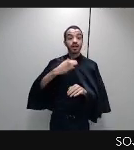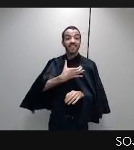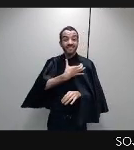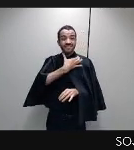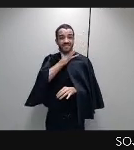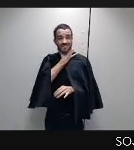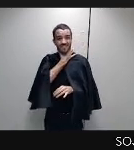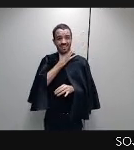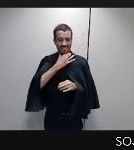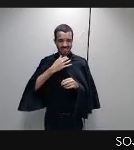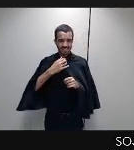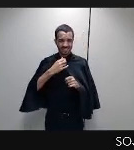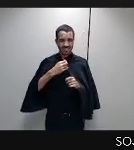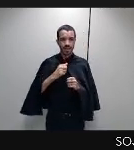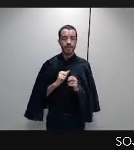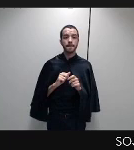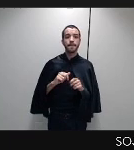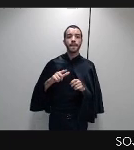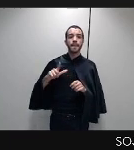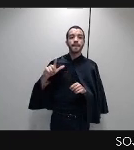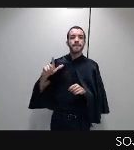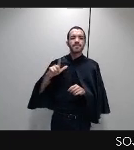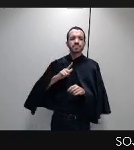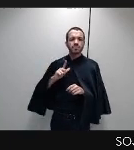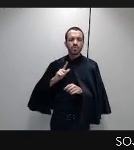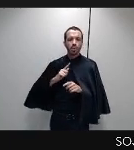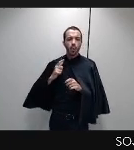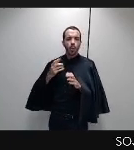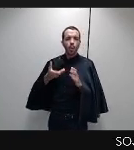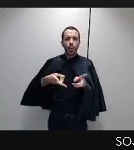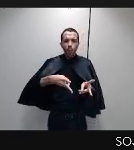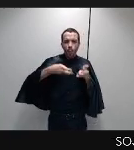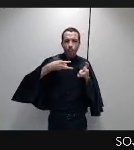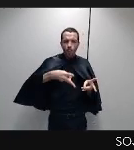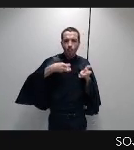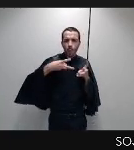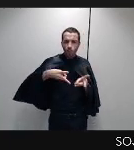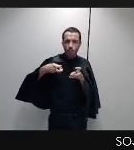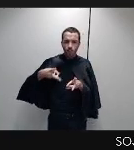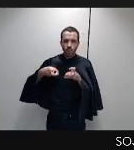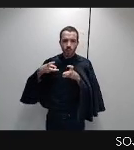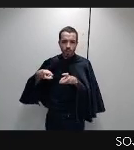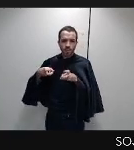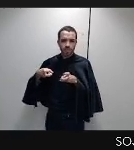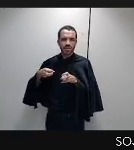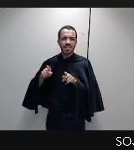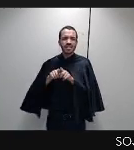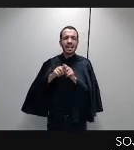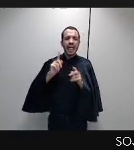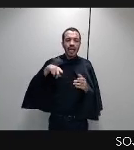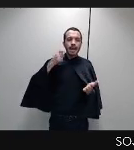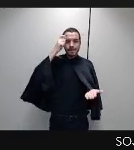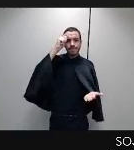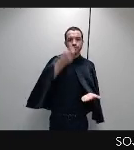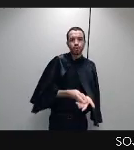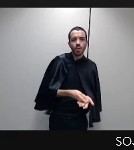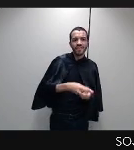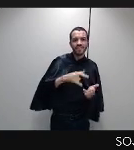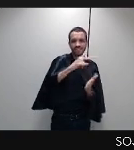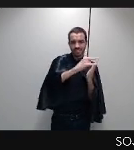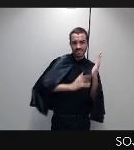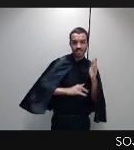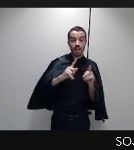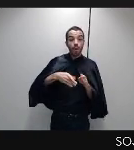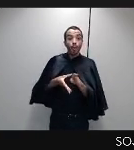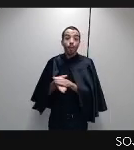continuem com a prerrogativa de cobrança em Ação autônoma e ação de execução fiscal a possibilidade de habilitação